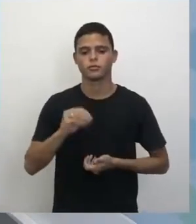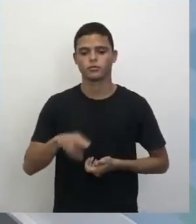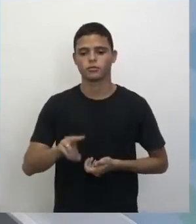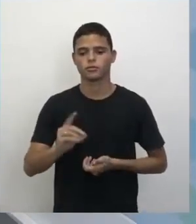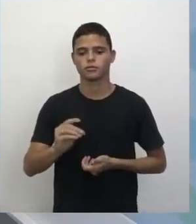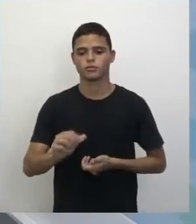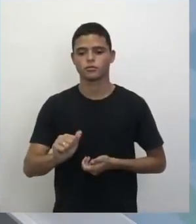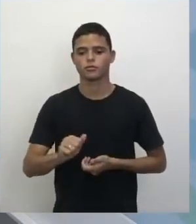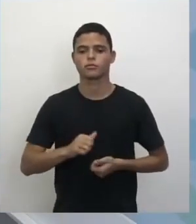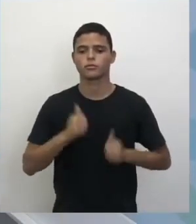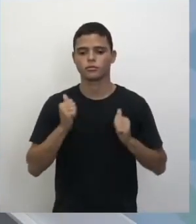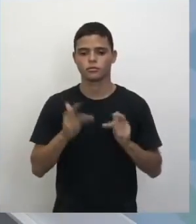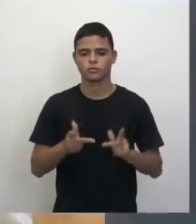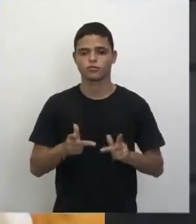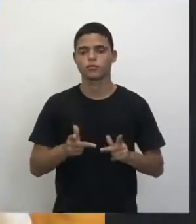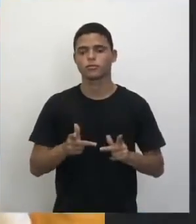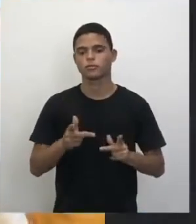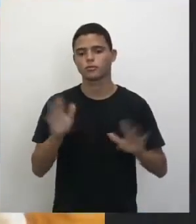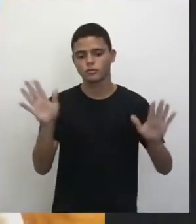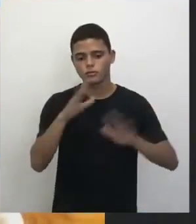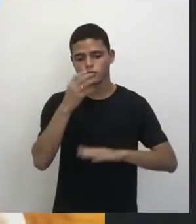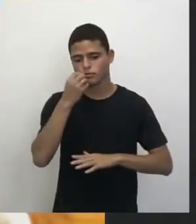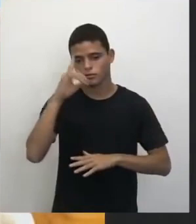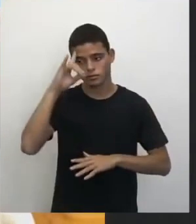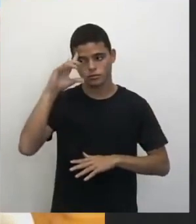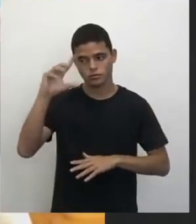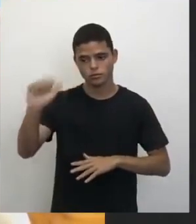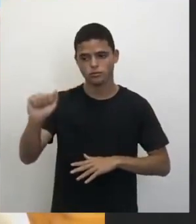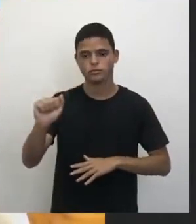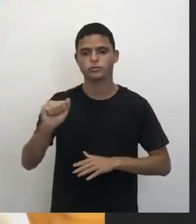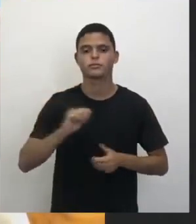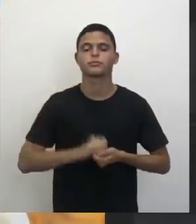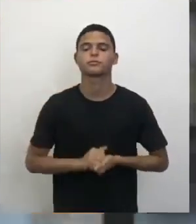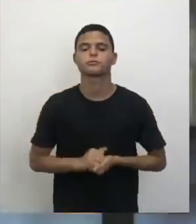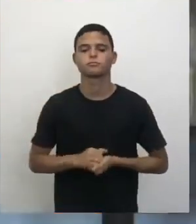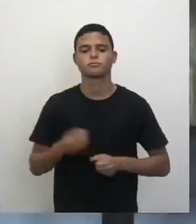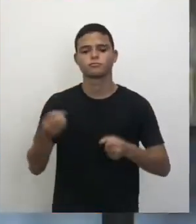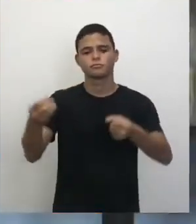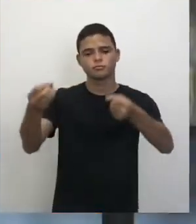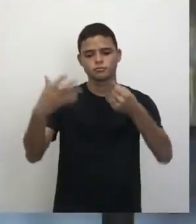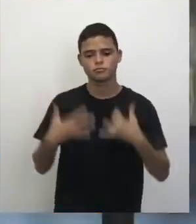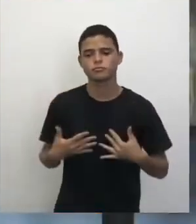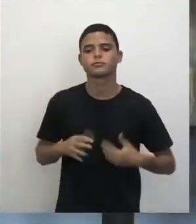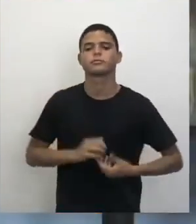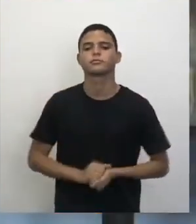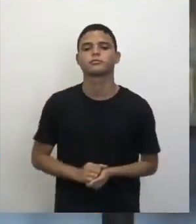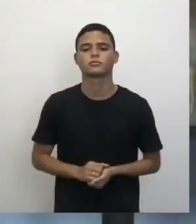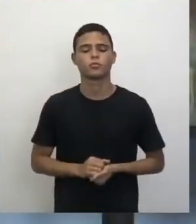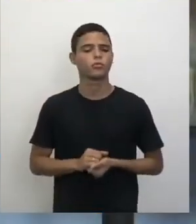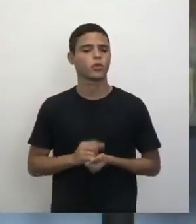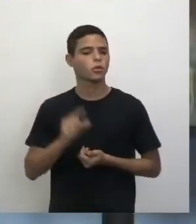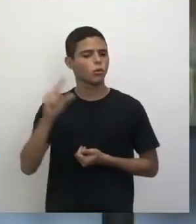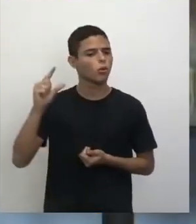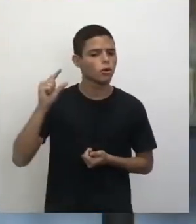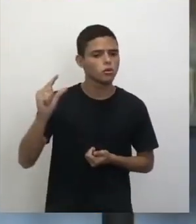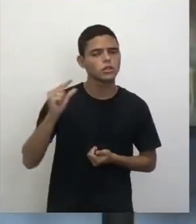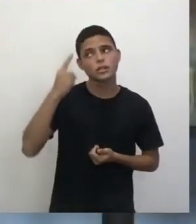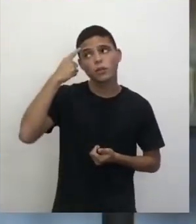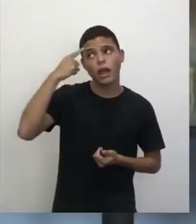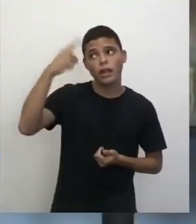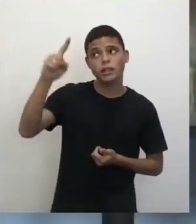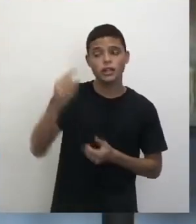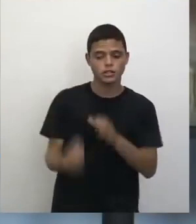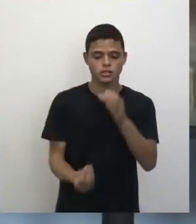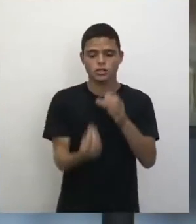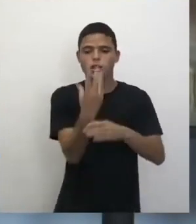bem? Olá, bom dia. Bom dia, Cadu. Conta então aqui para nós um pouquinho dessa sua ideia de criar